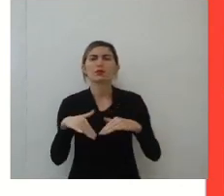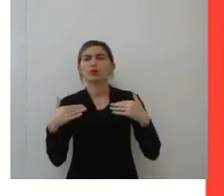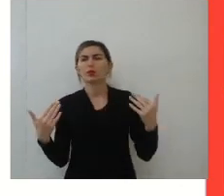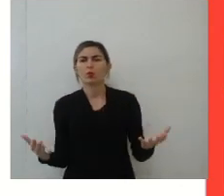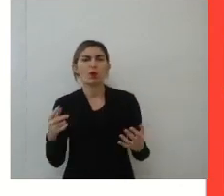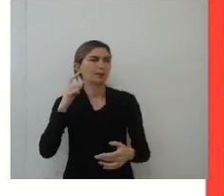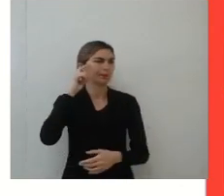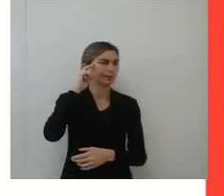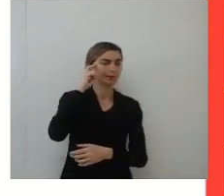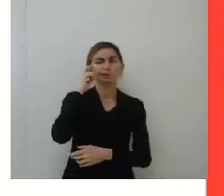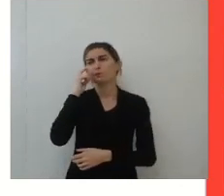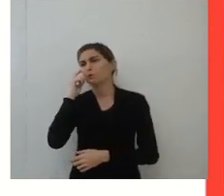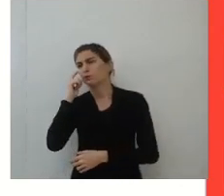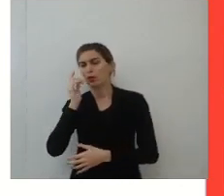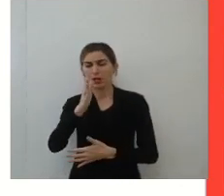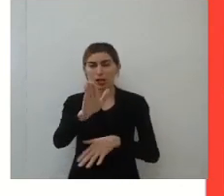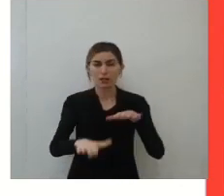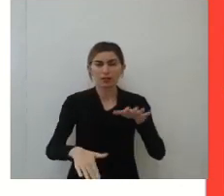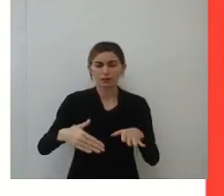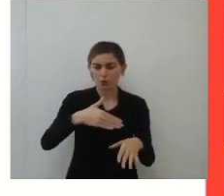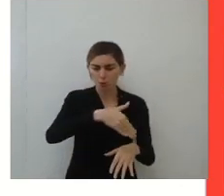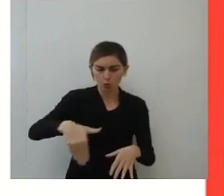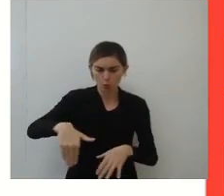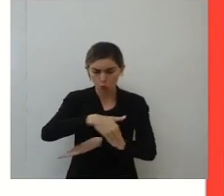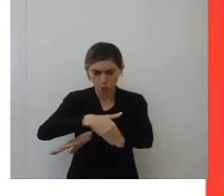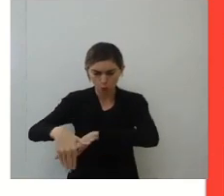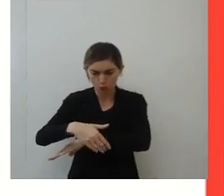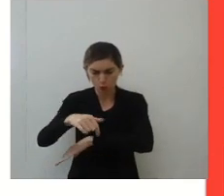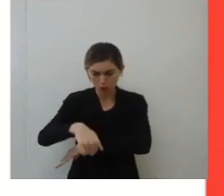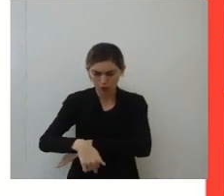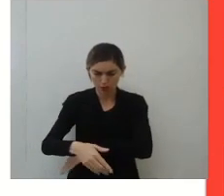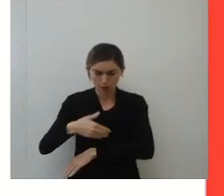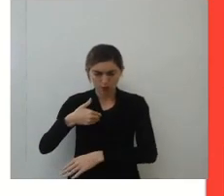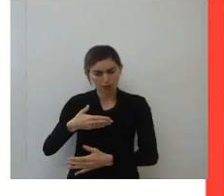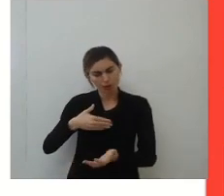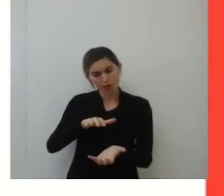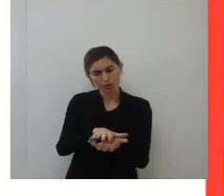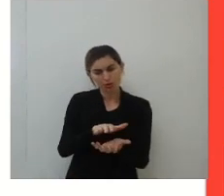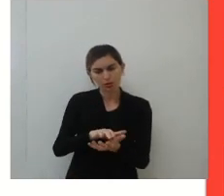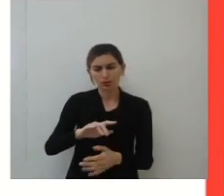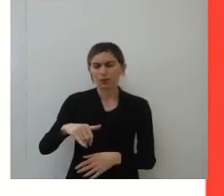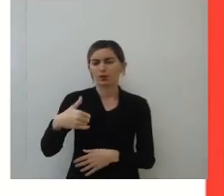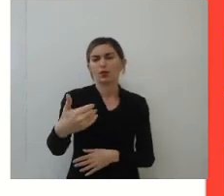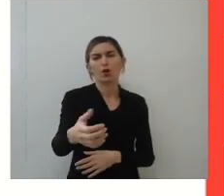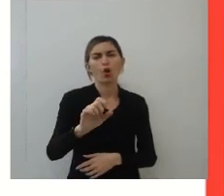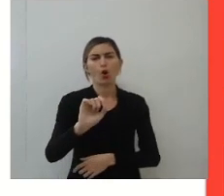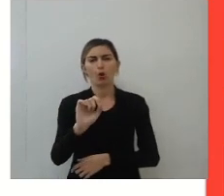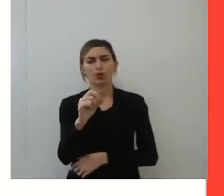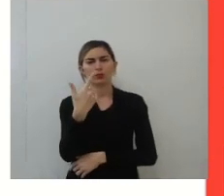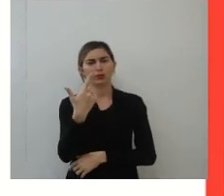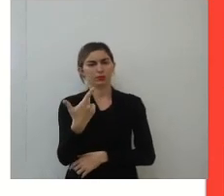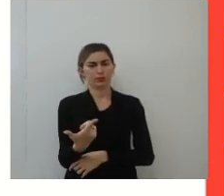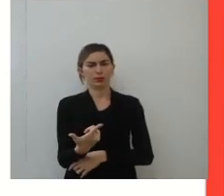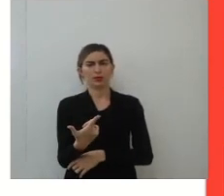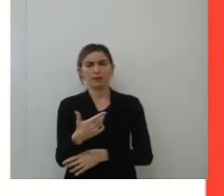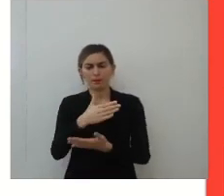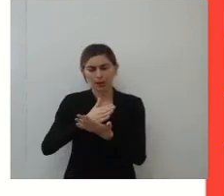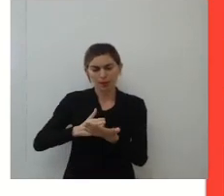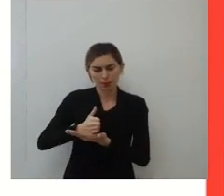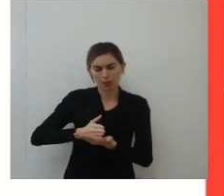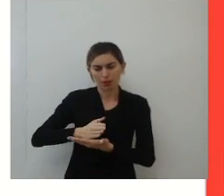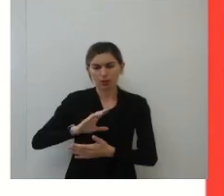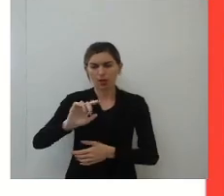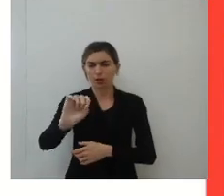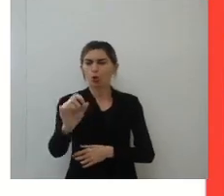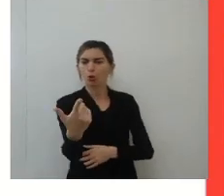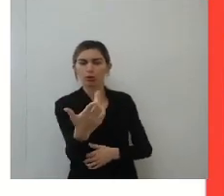Às vezes um lado da rua é Recife, o outro lado da rua é Olinda, ou é dividido por um espaço mínimo, metade da rua é de um